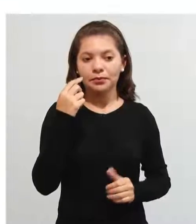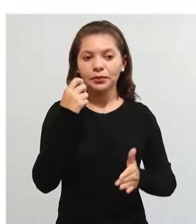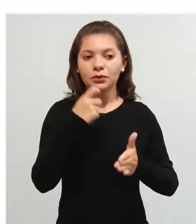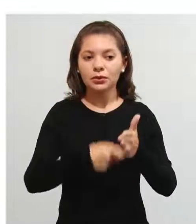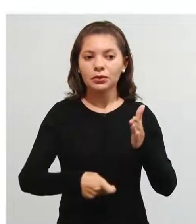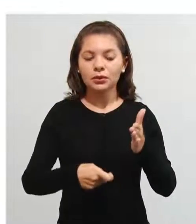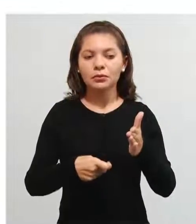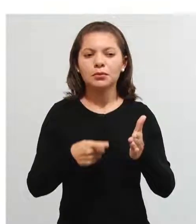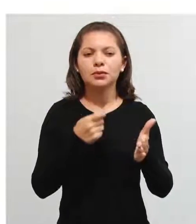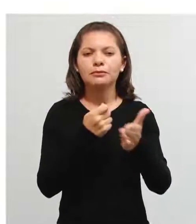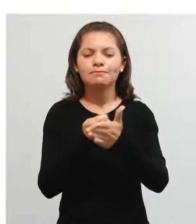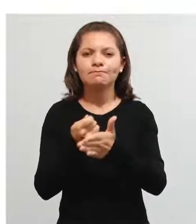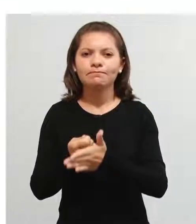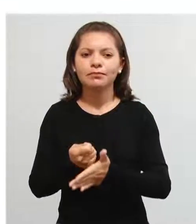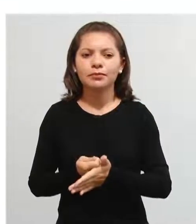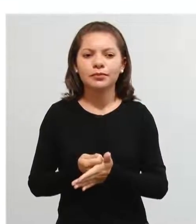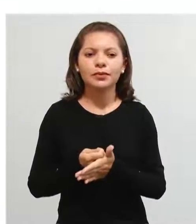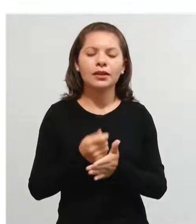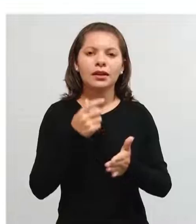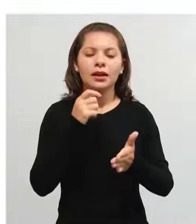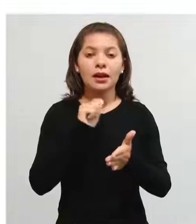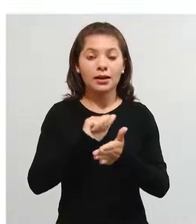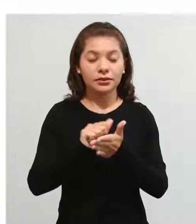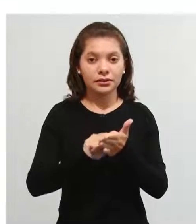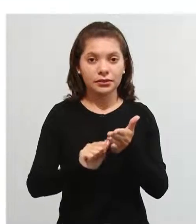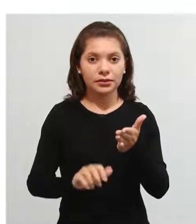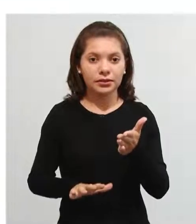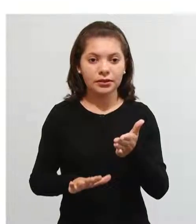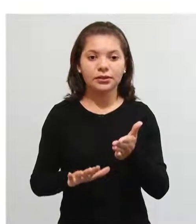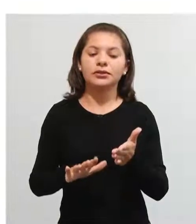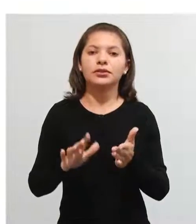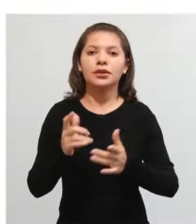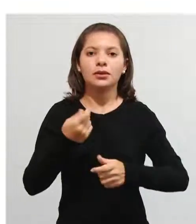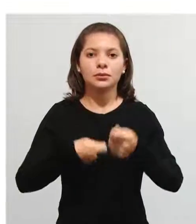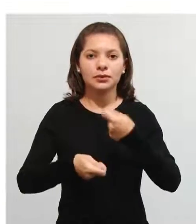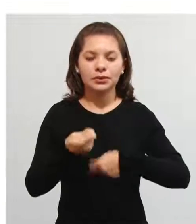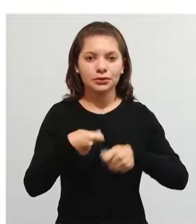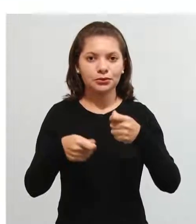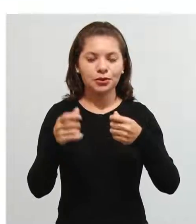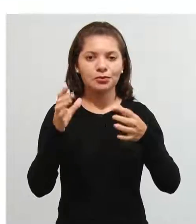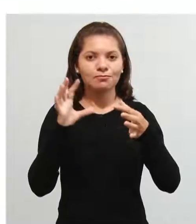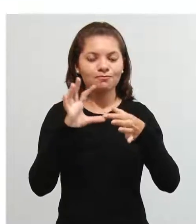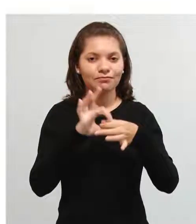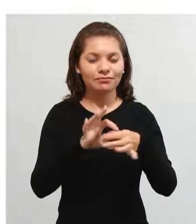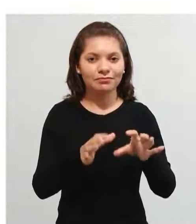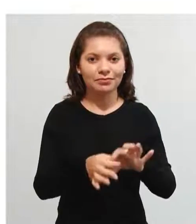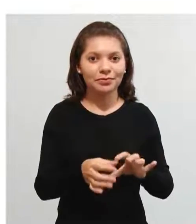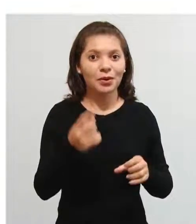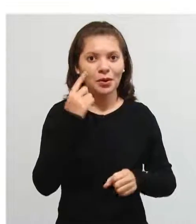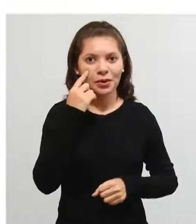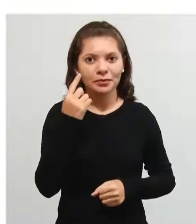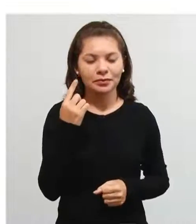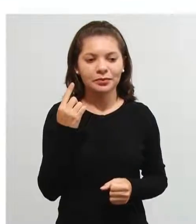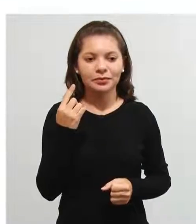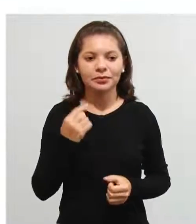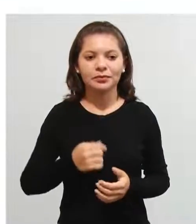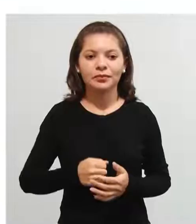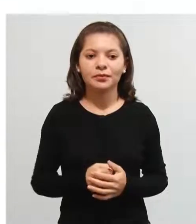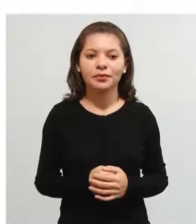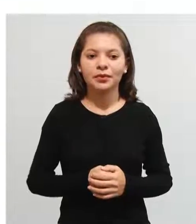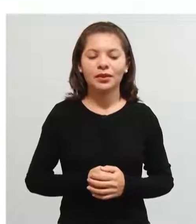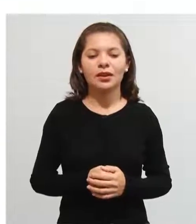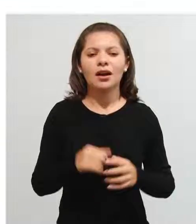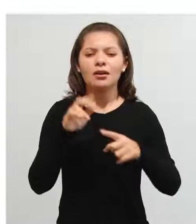tributo cobrado mediante a atividade administrativa plenamente vinculada. Olha só, o agente